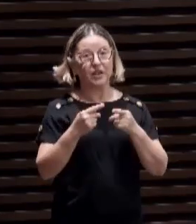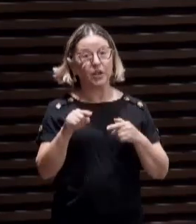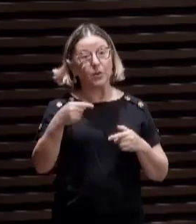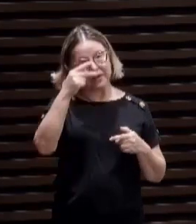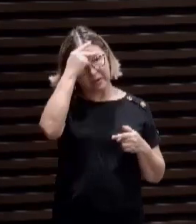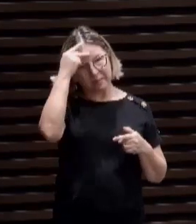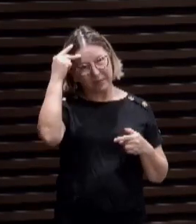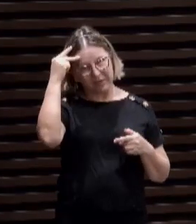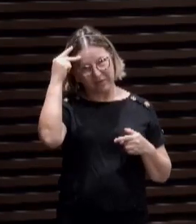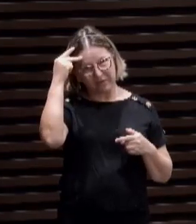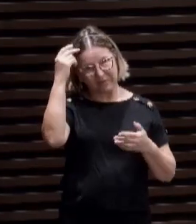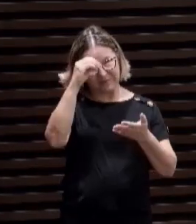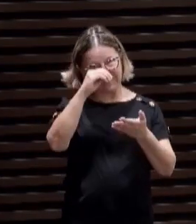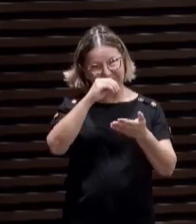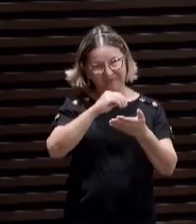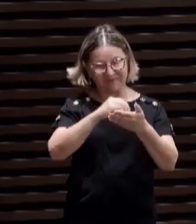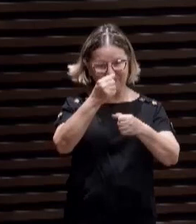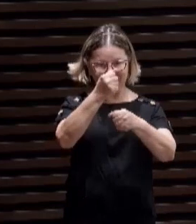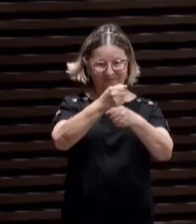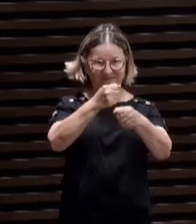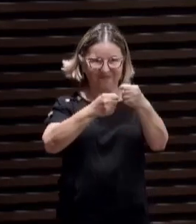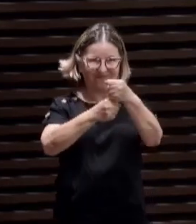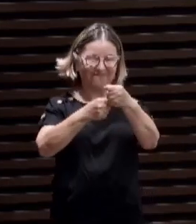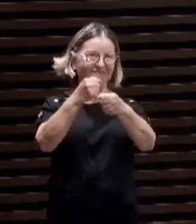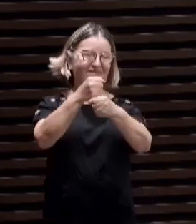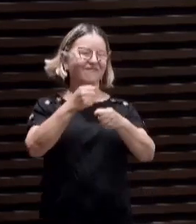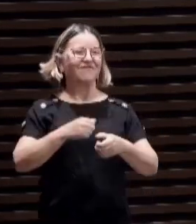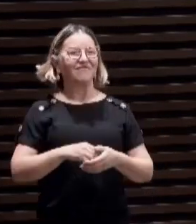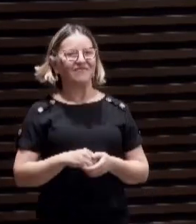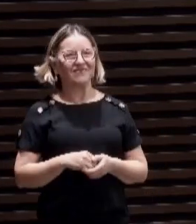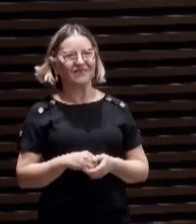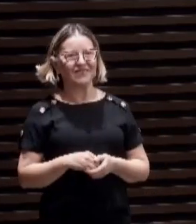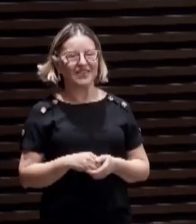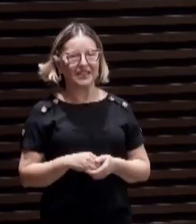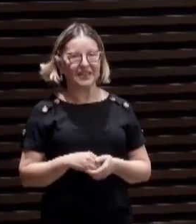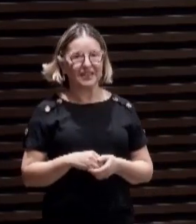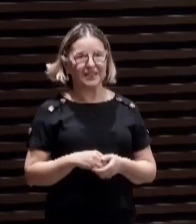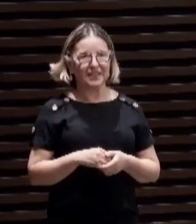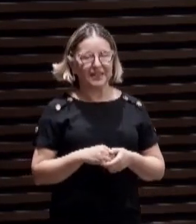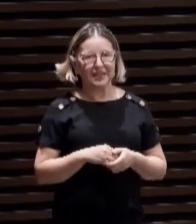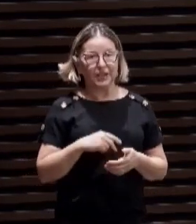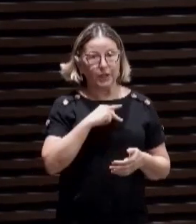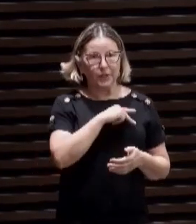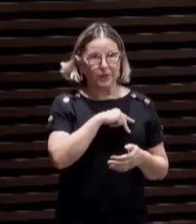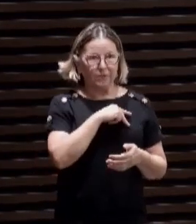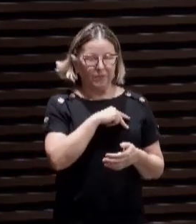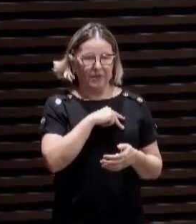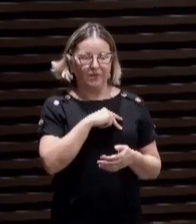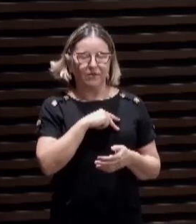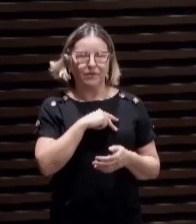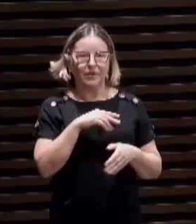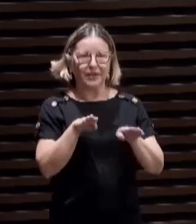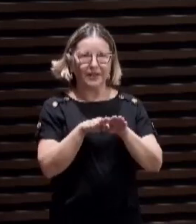antes, nesta carta, sobre ele usando uma outra analogia, sobre plantação, ele diz que ele plantou, Apolo regou, mas